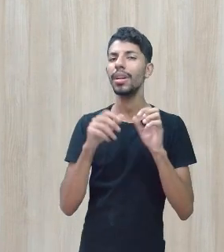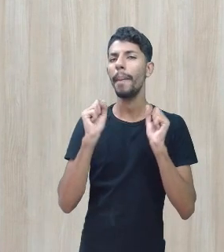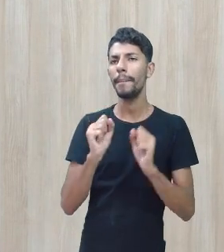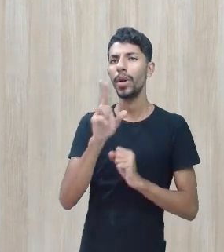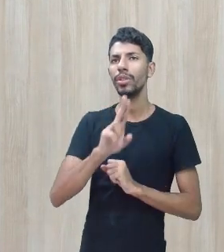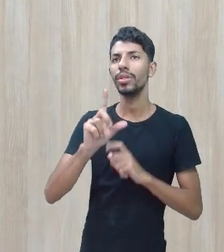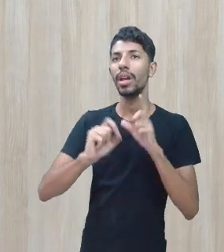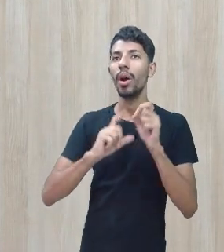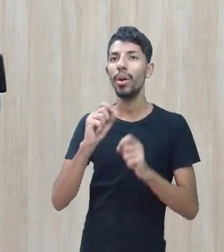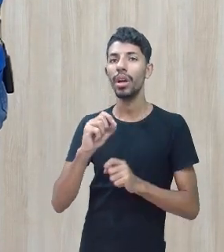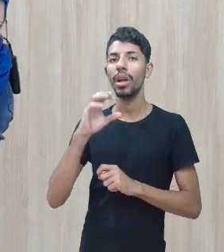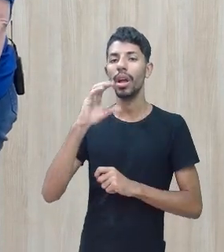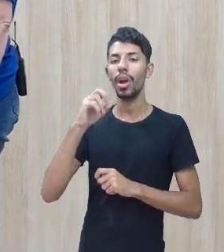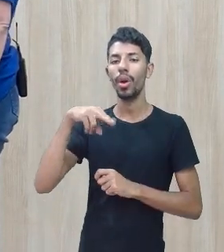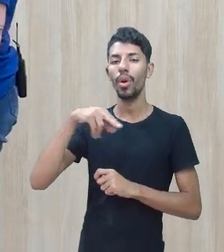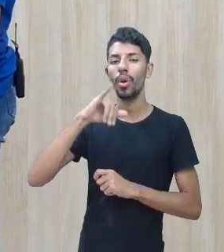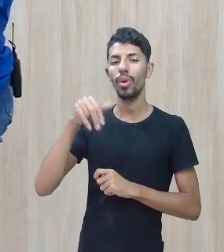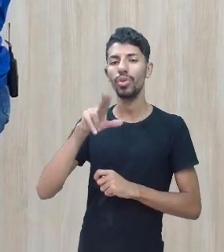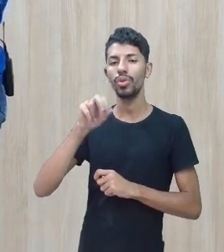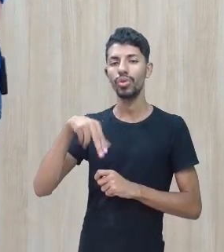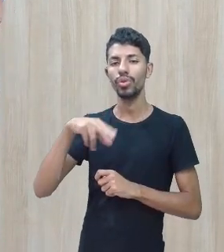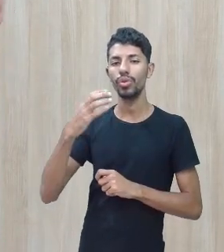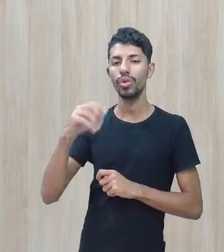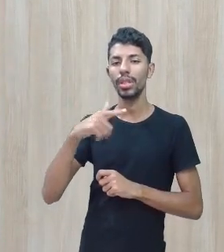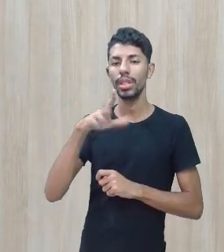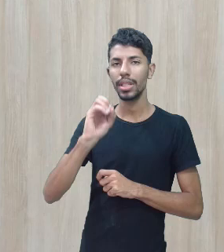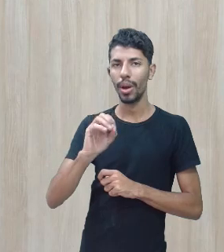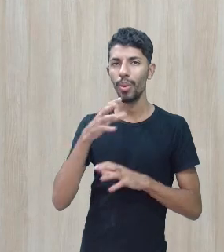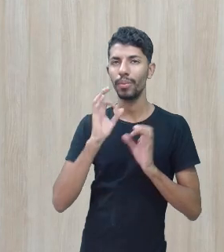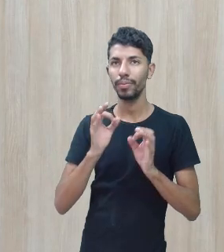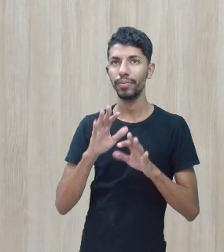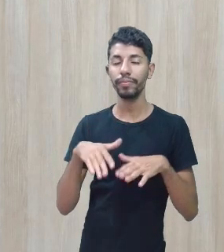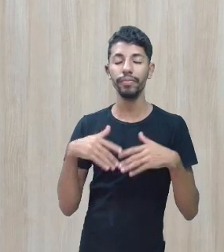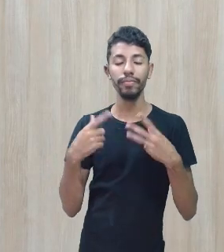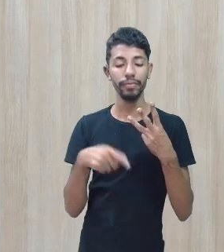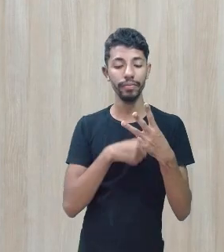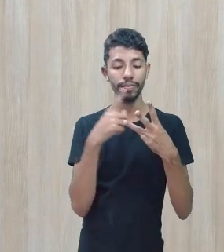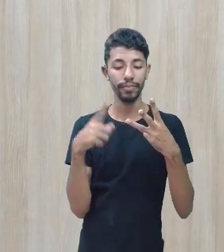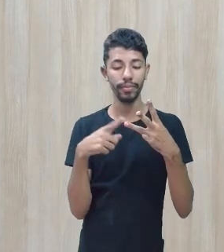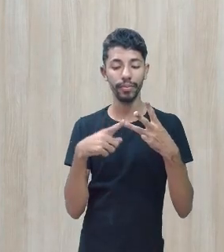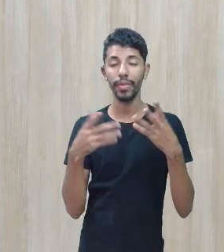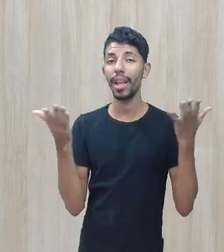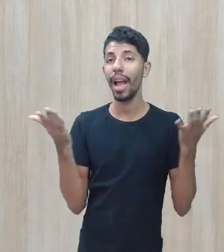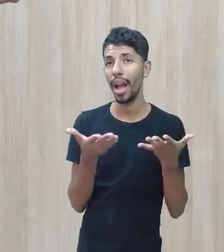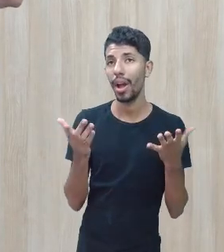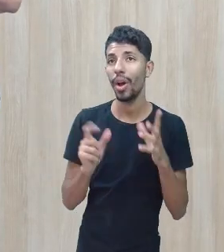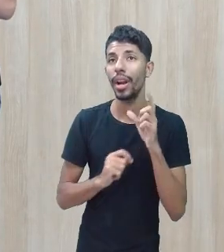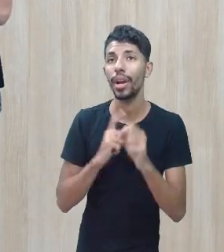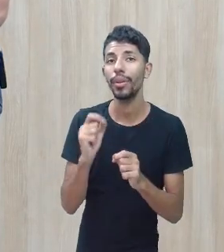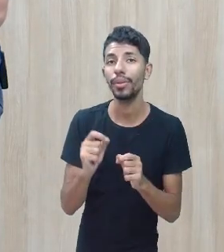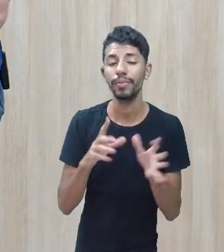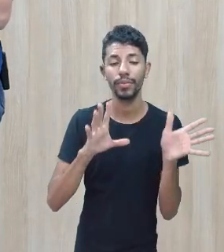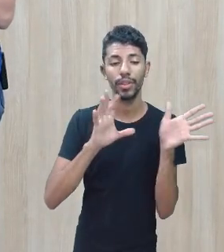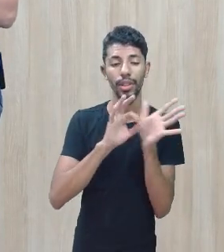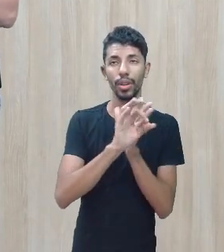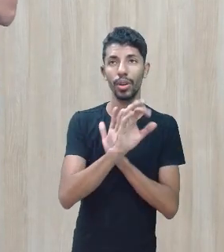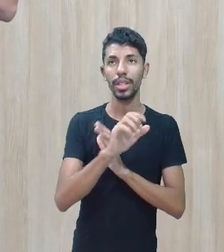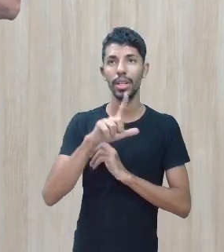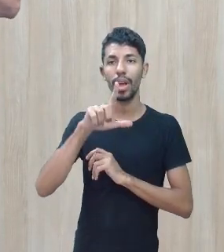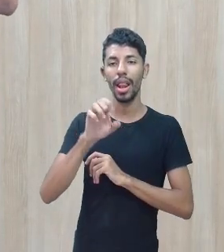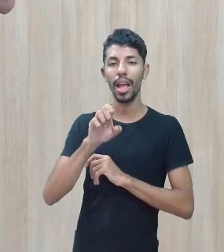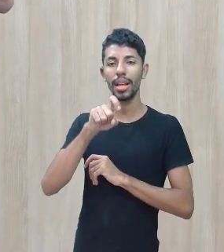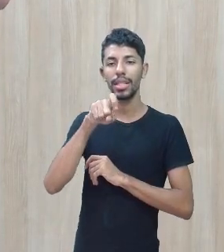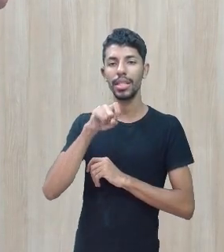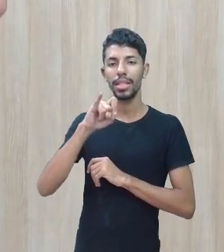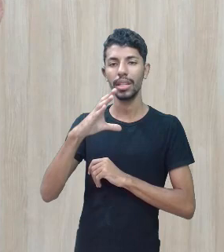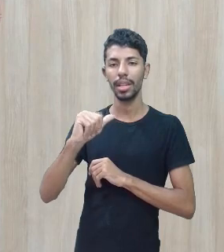conjunção. Agora, eu vou apresentar para vocês o terceiro tipo de coesão textual, que é a